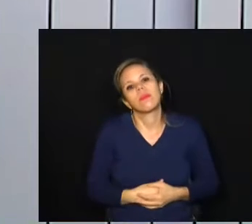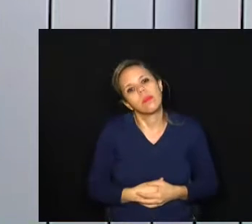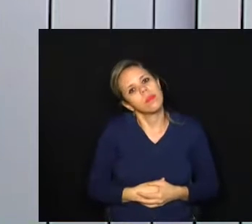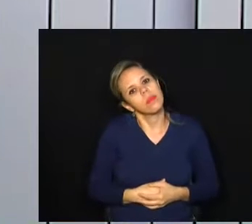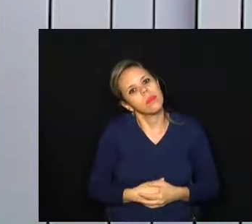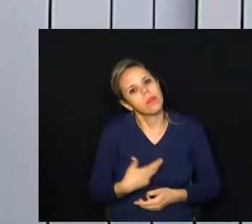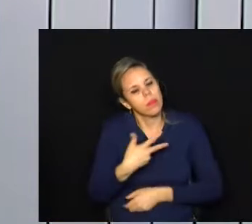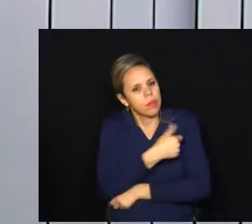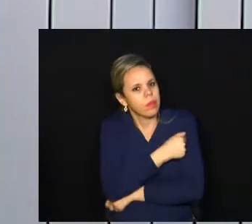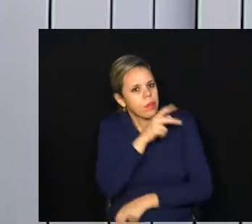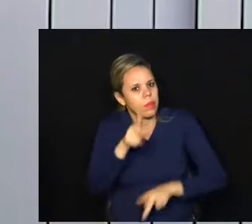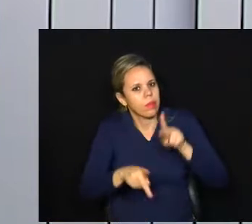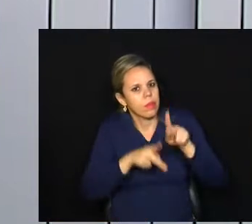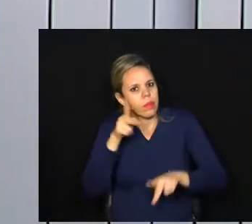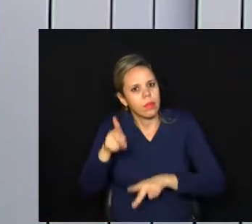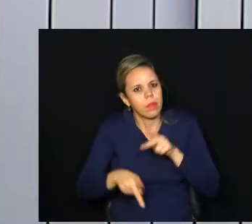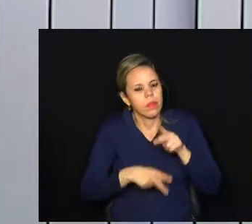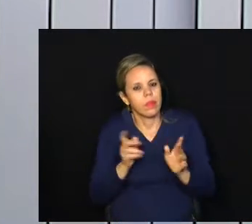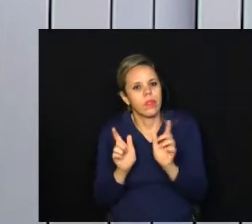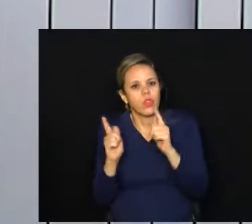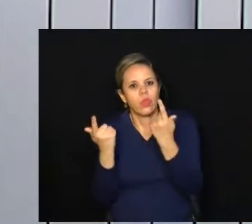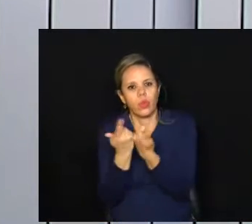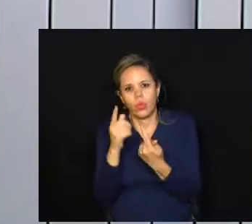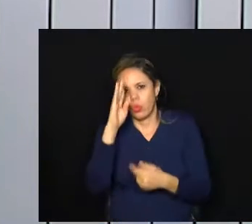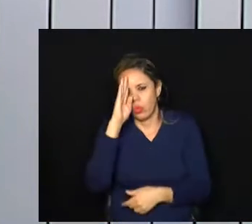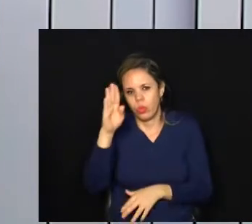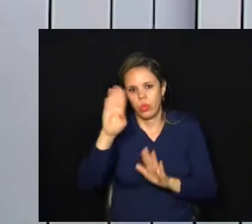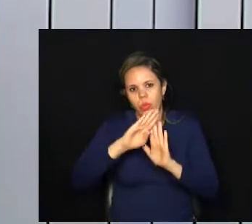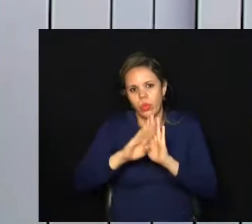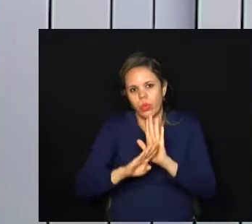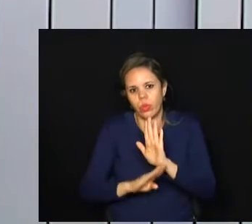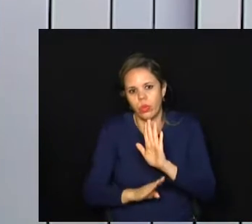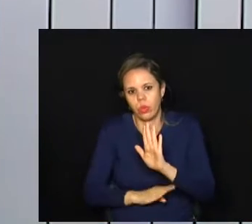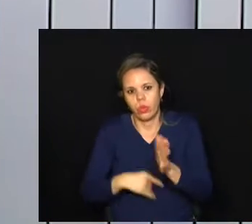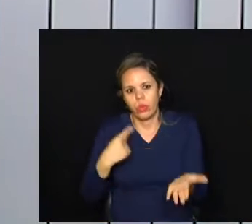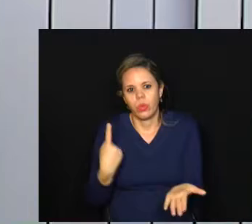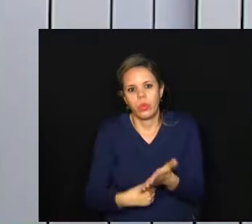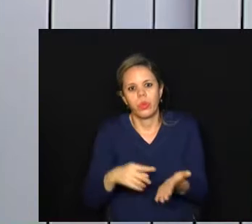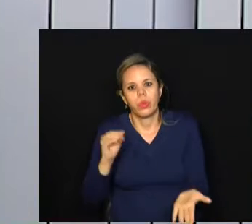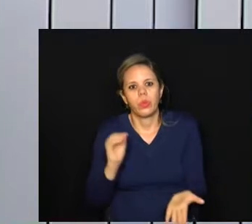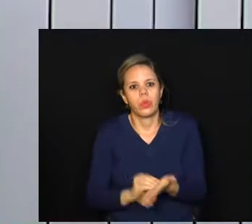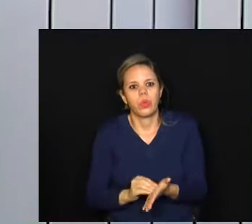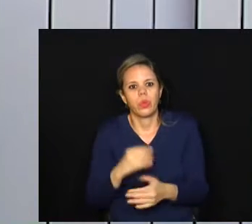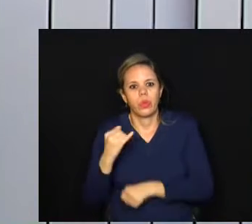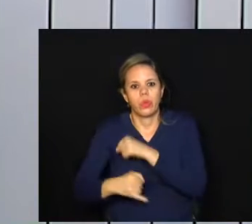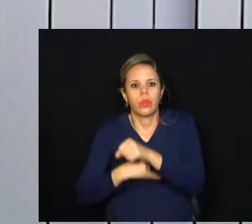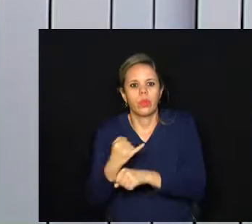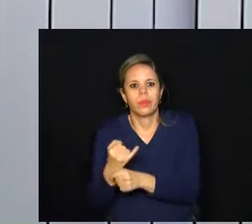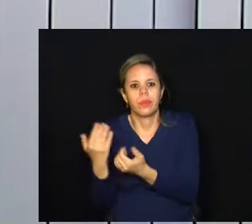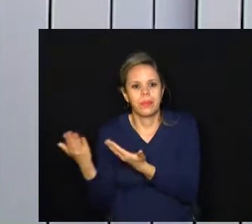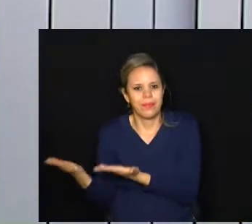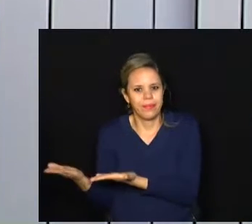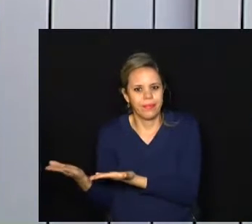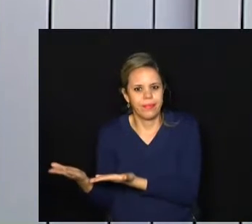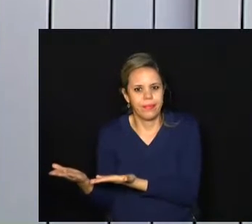para vacinar as pessoas dos grupos prioritários agendados pelo site